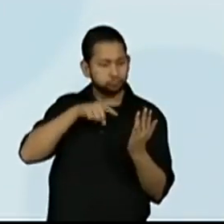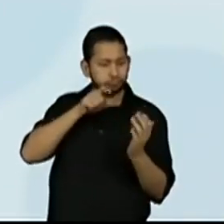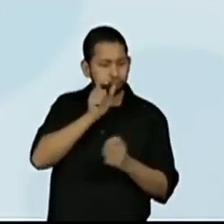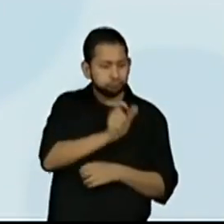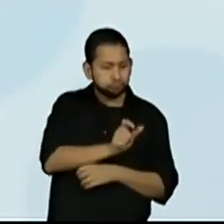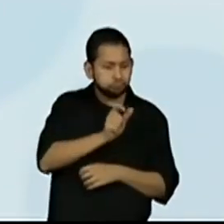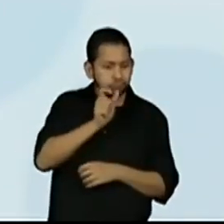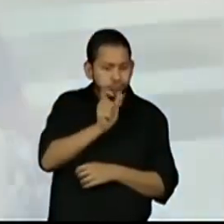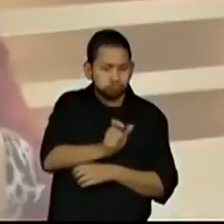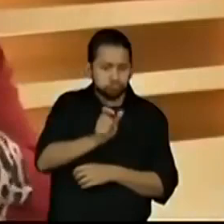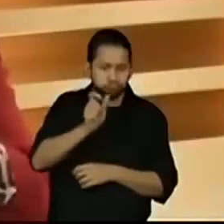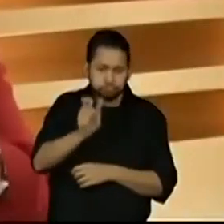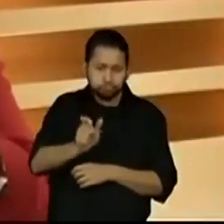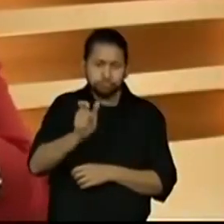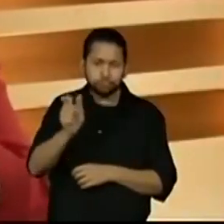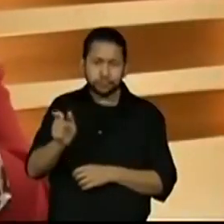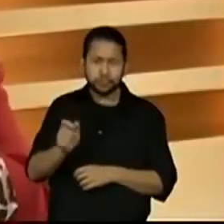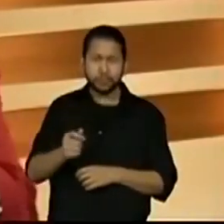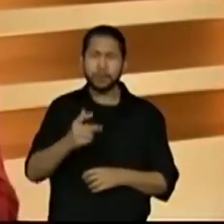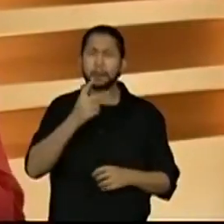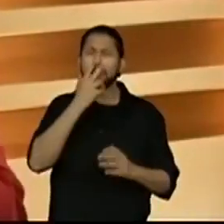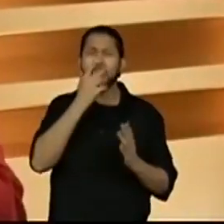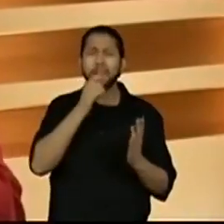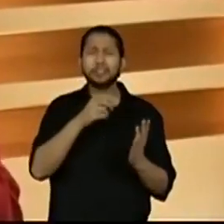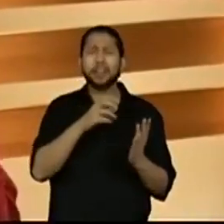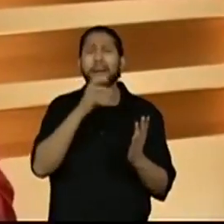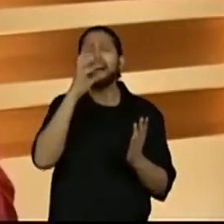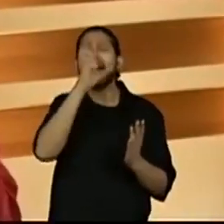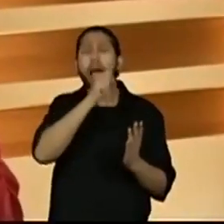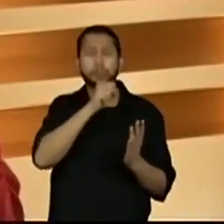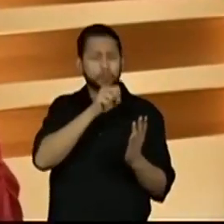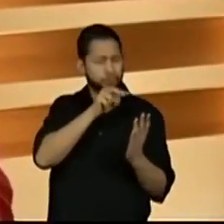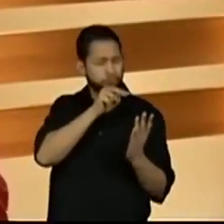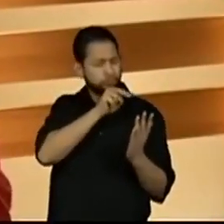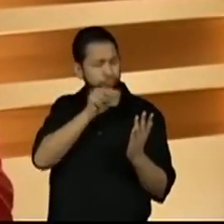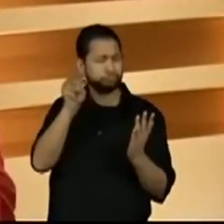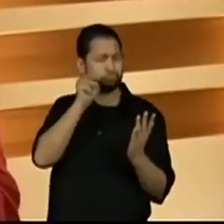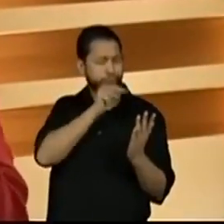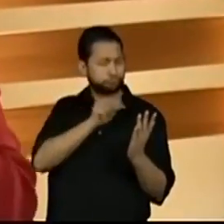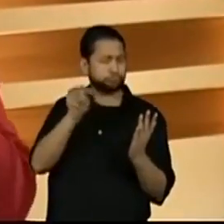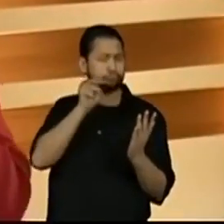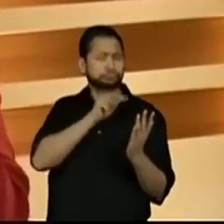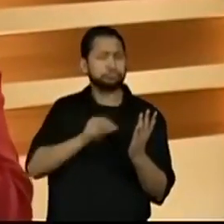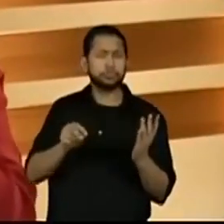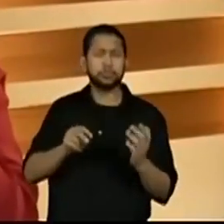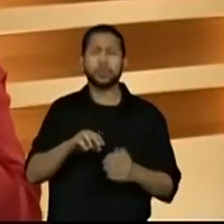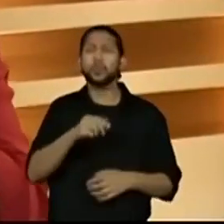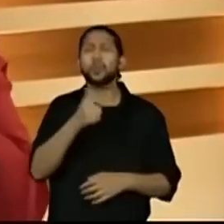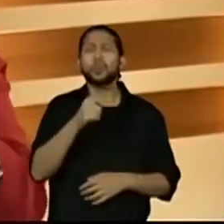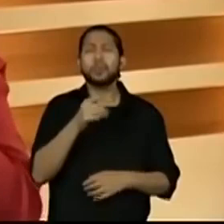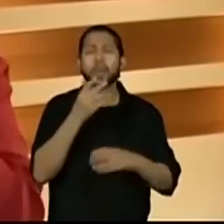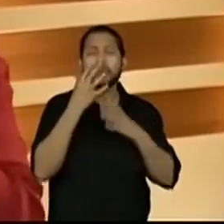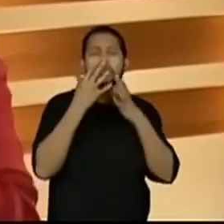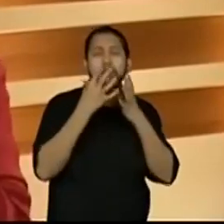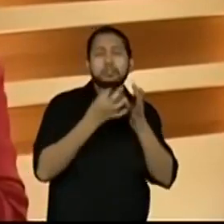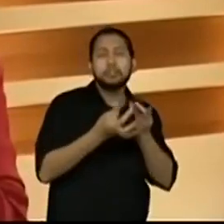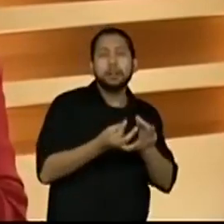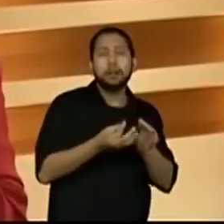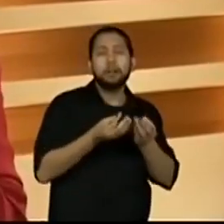lendo algo muito rapidamente. Eu não fiquei atenta a todas as